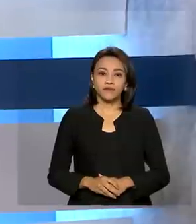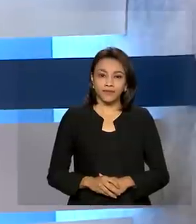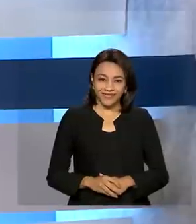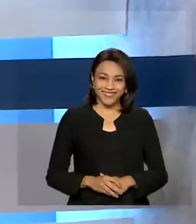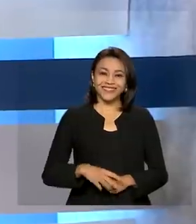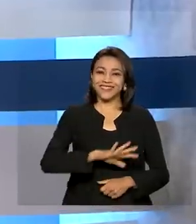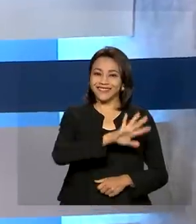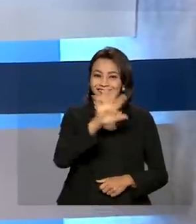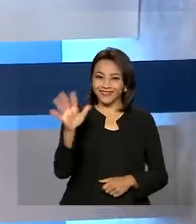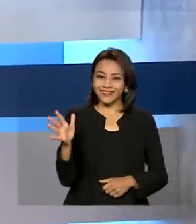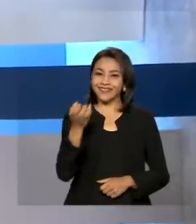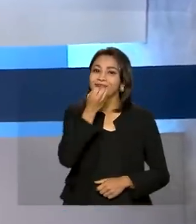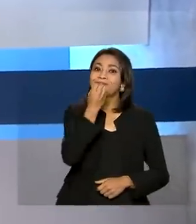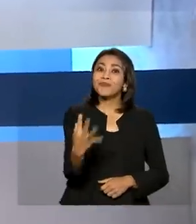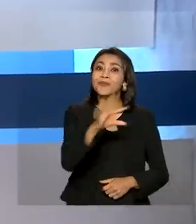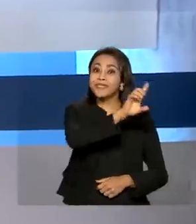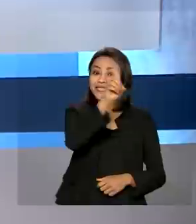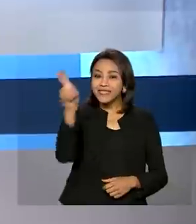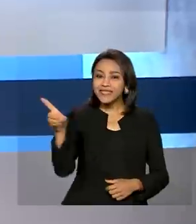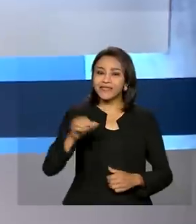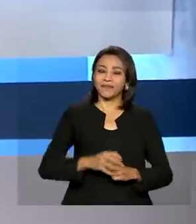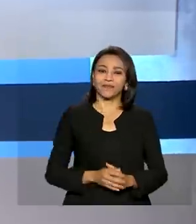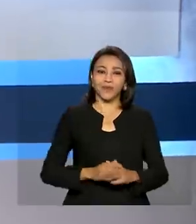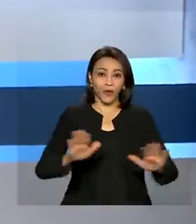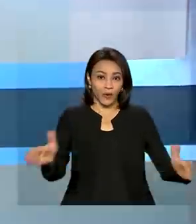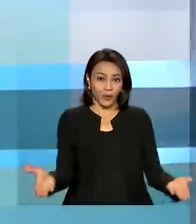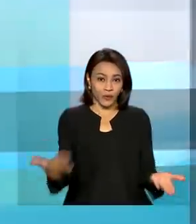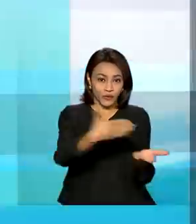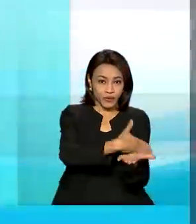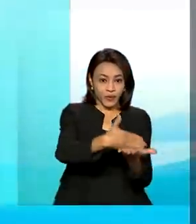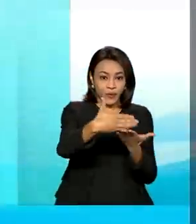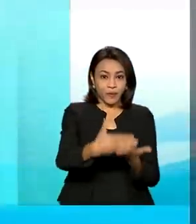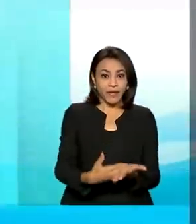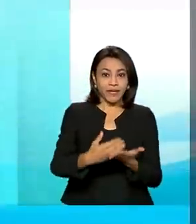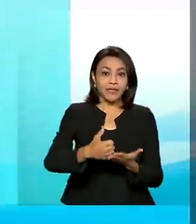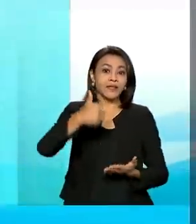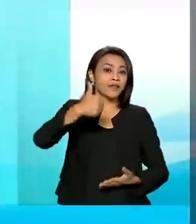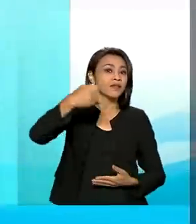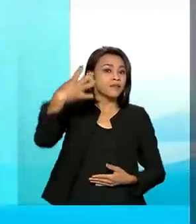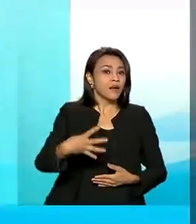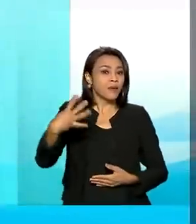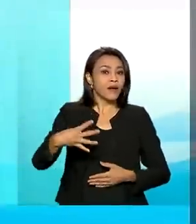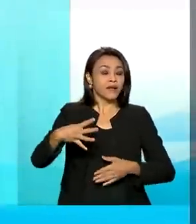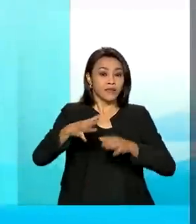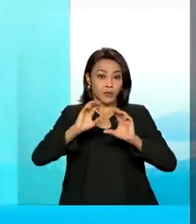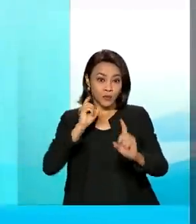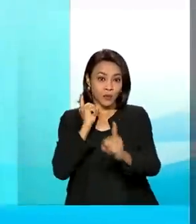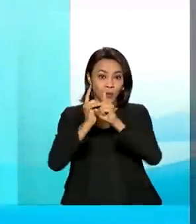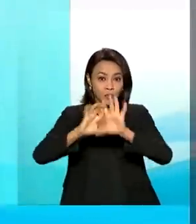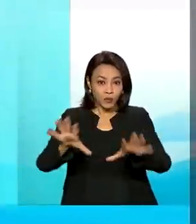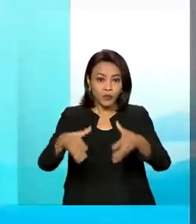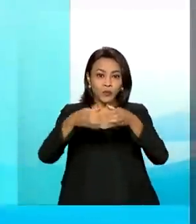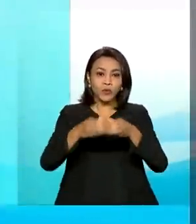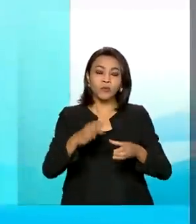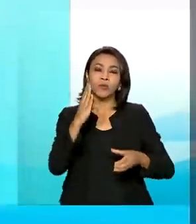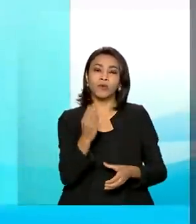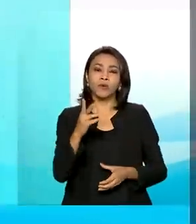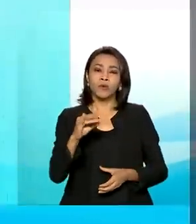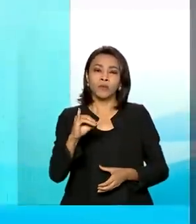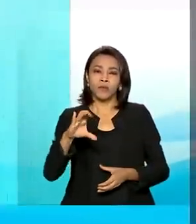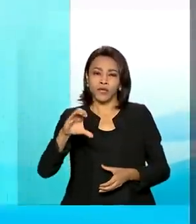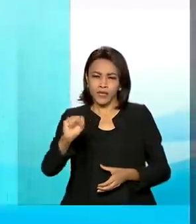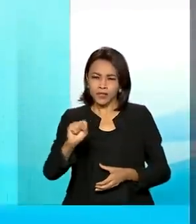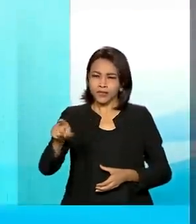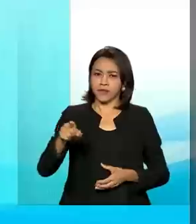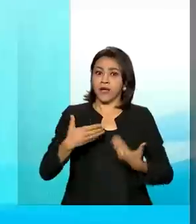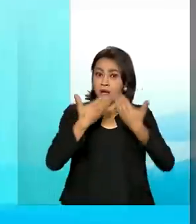o Olá bom dia começa hoje até cima quarta cúpula dos brics Fórum Empresarial abre o